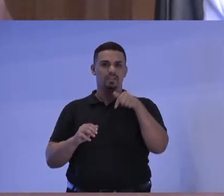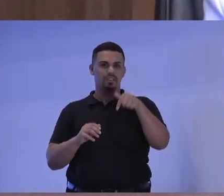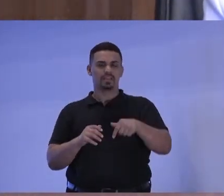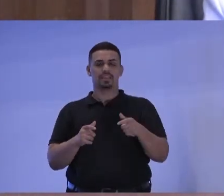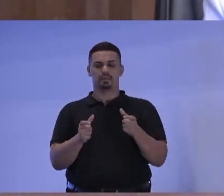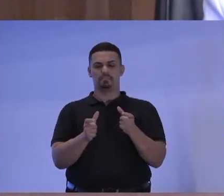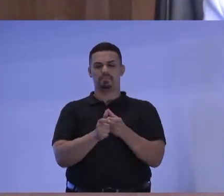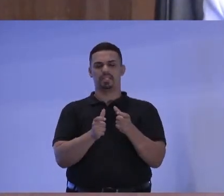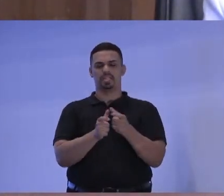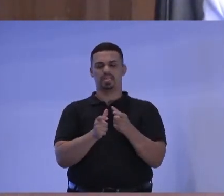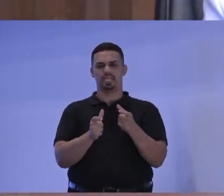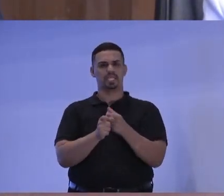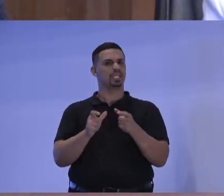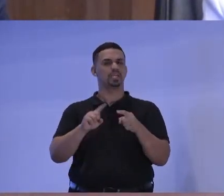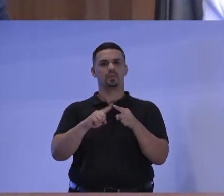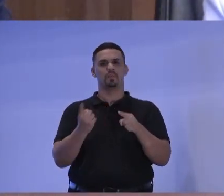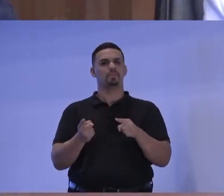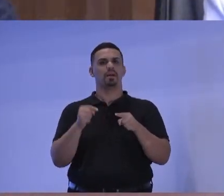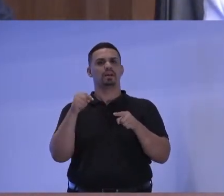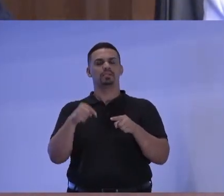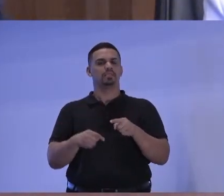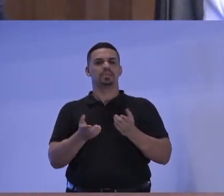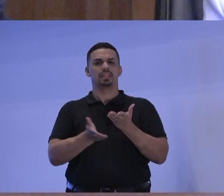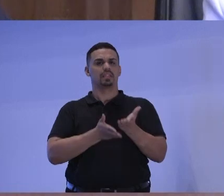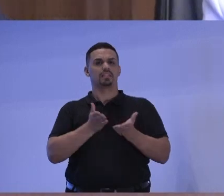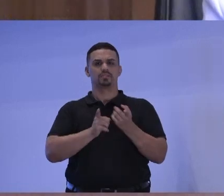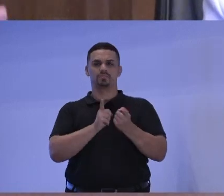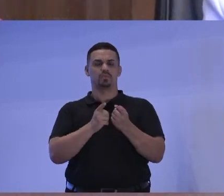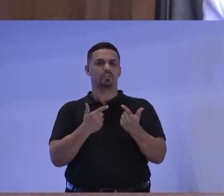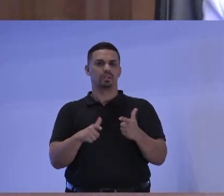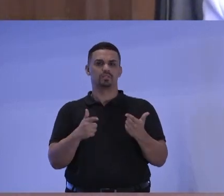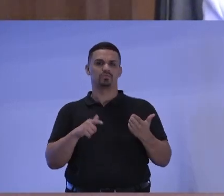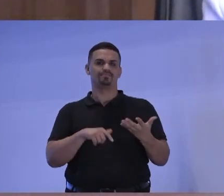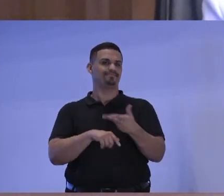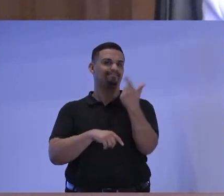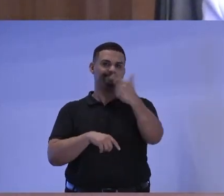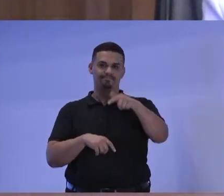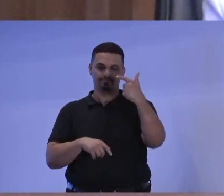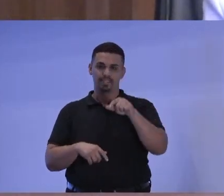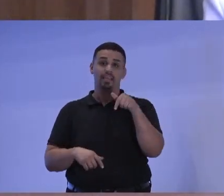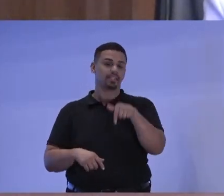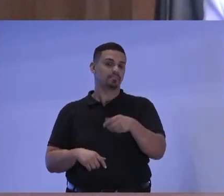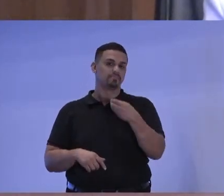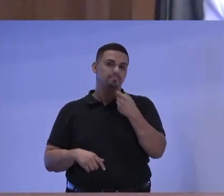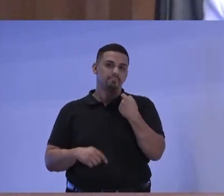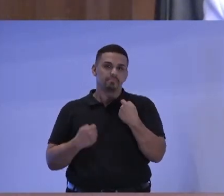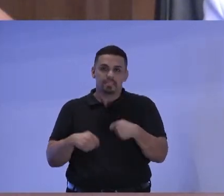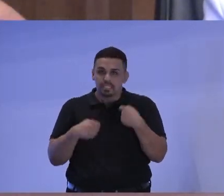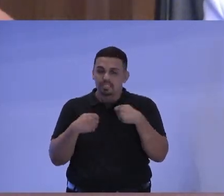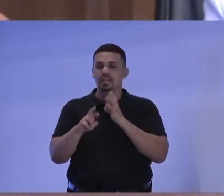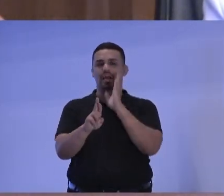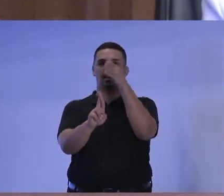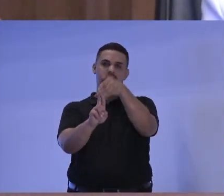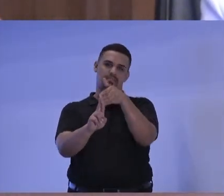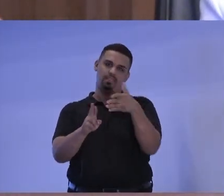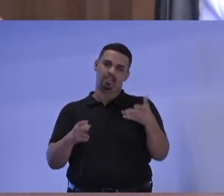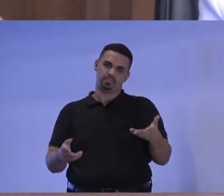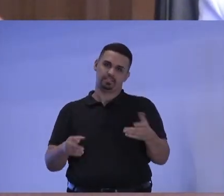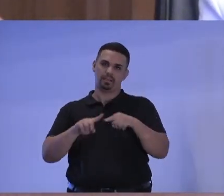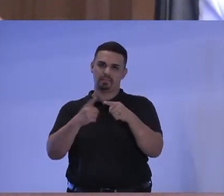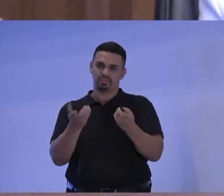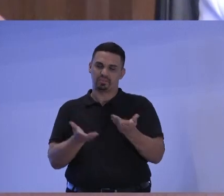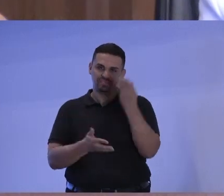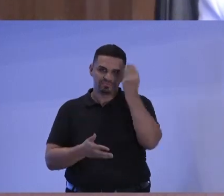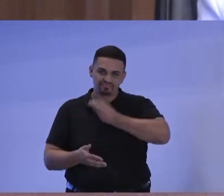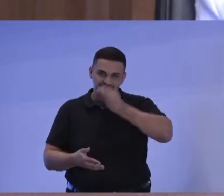assim a gente não dá as condições para atendimento de qualidade. Era para ser de ponta o nosso atendimento de forma geral, e hoje ainda uma debilidade, enfim. Então, as